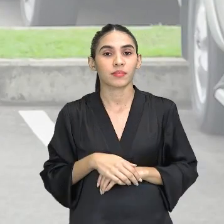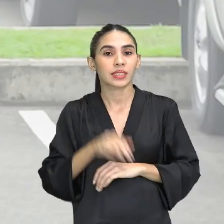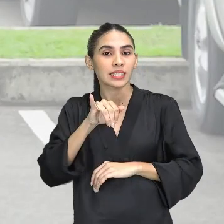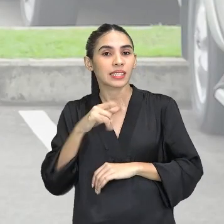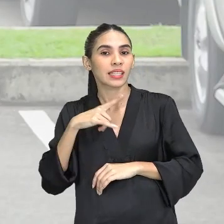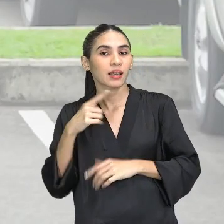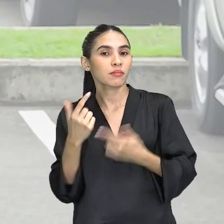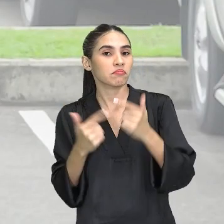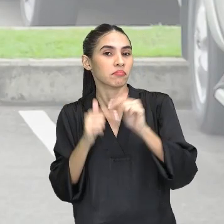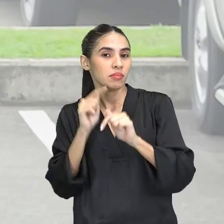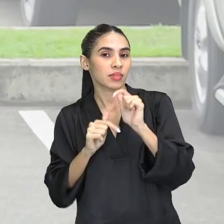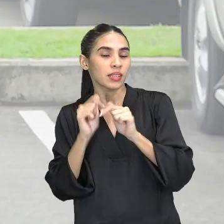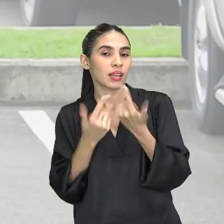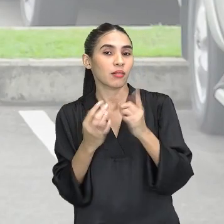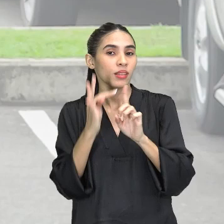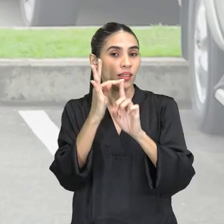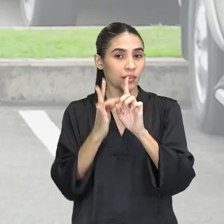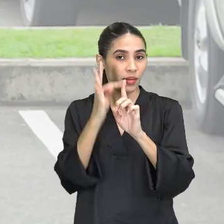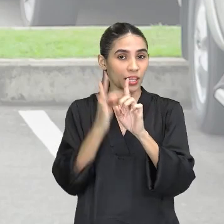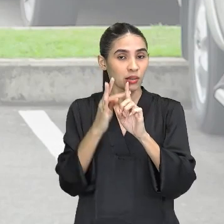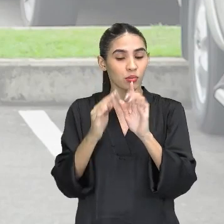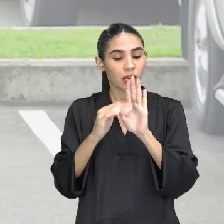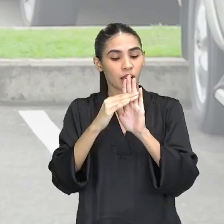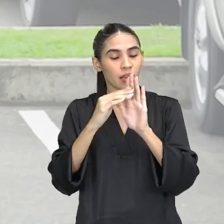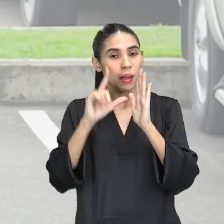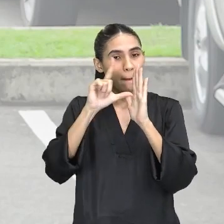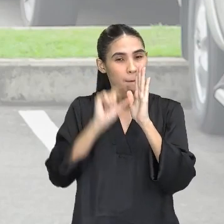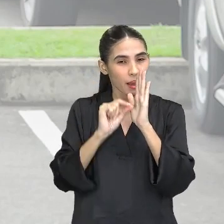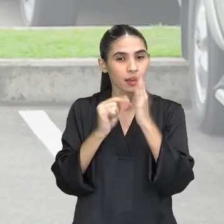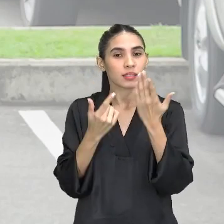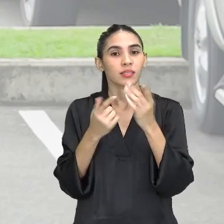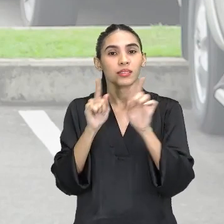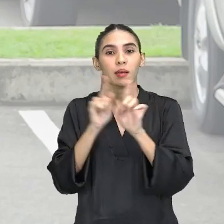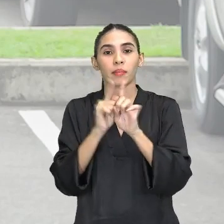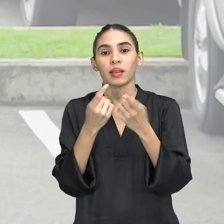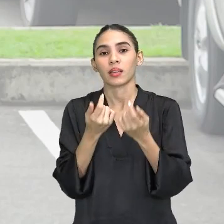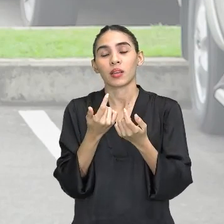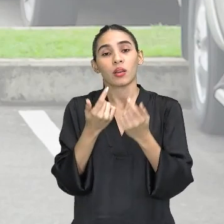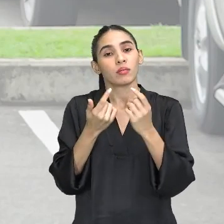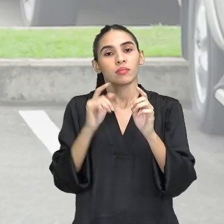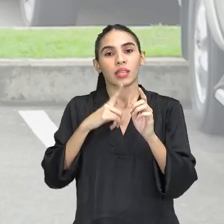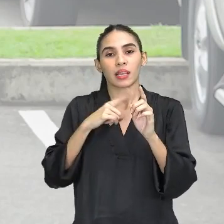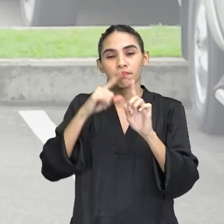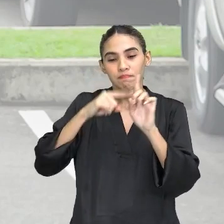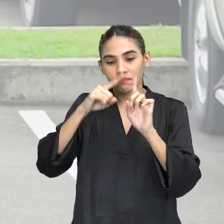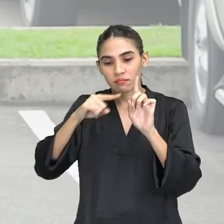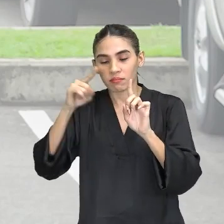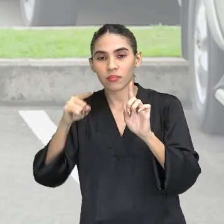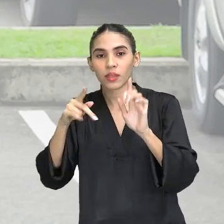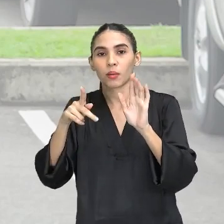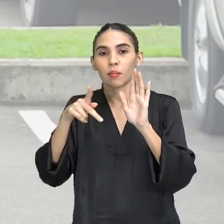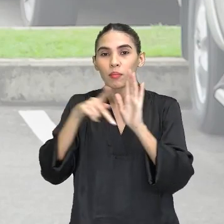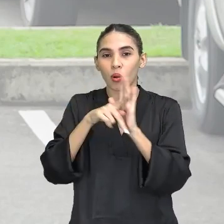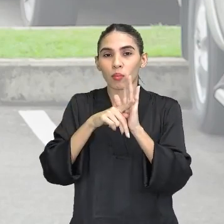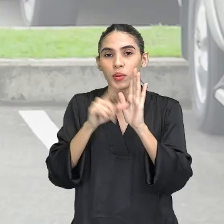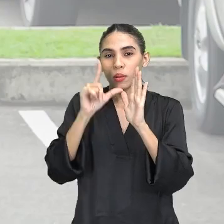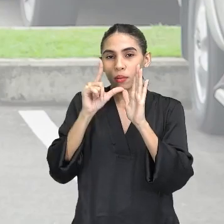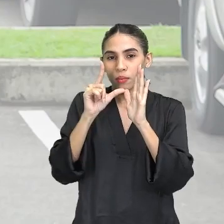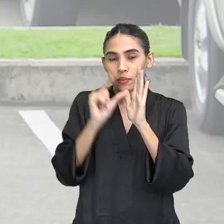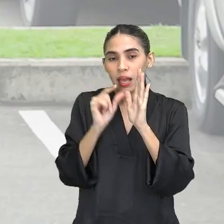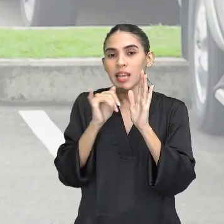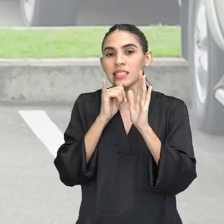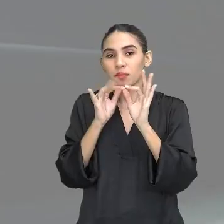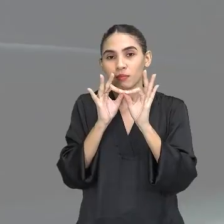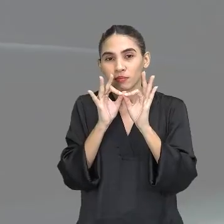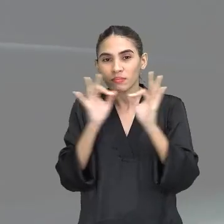objeto com temperaturas mais baixas, eles emitem ondas com comprimentos de ondas mais longos,